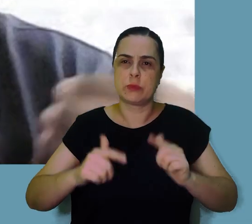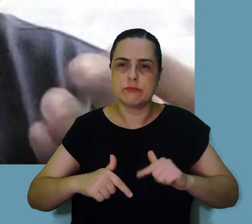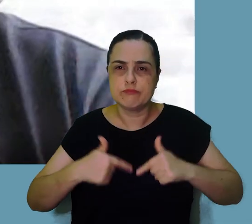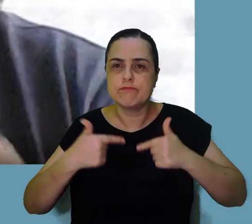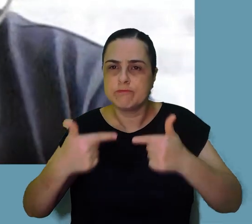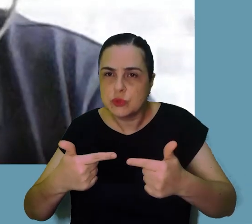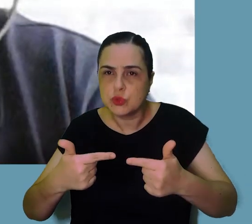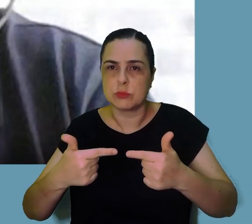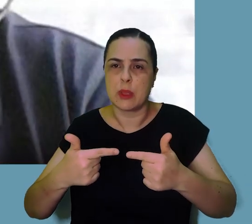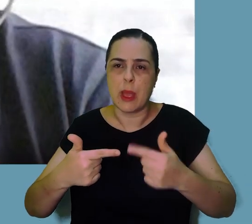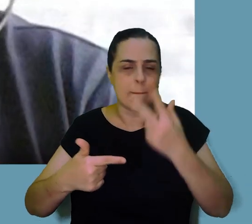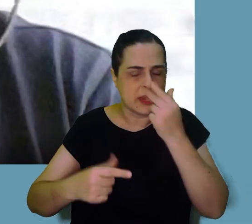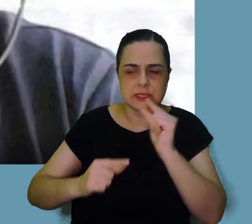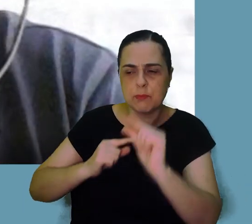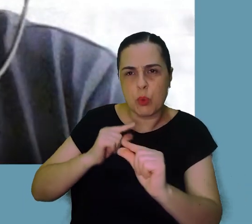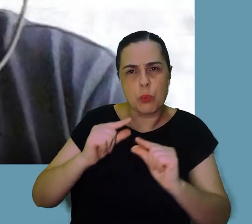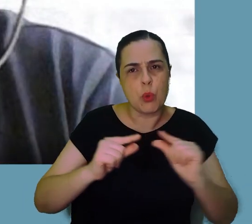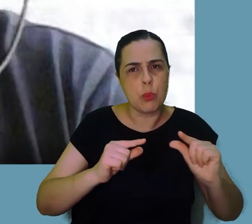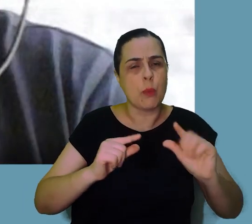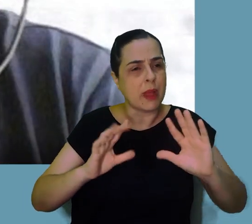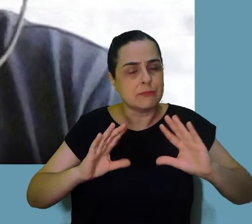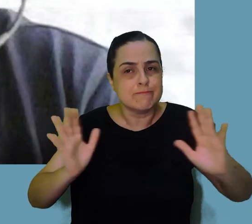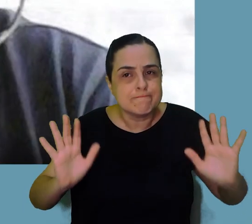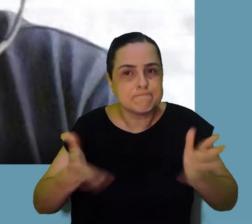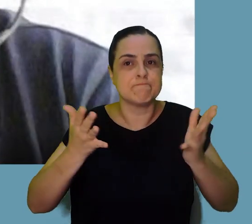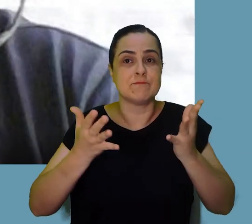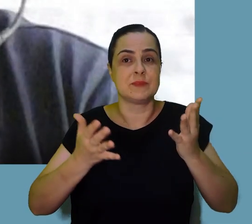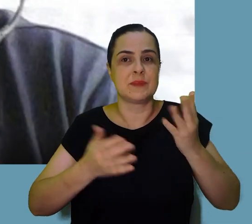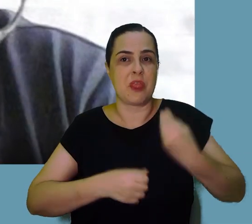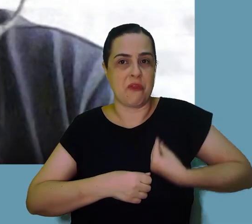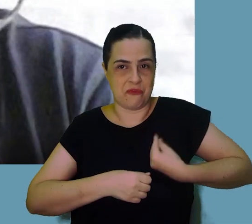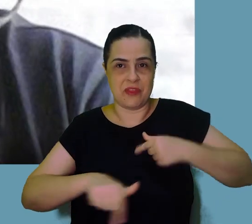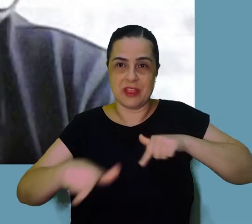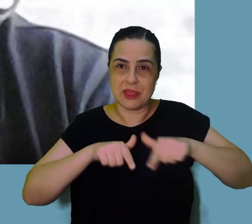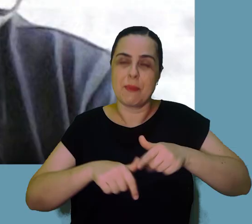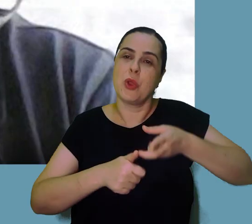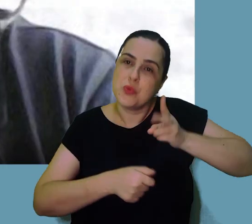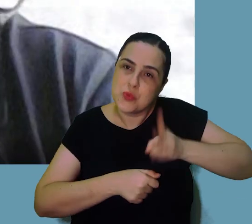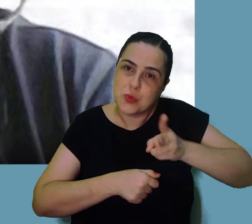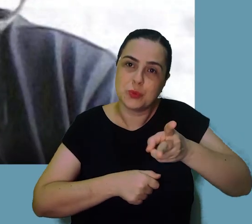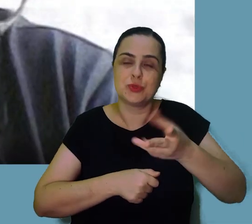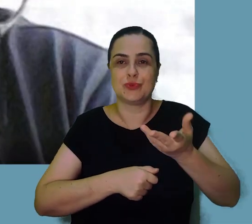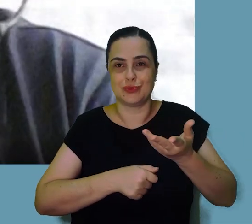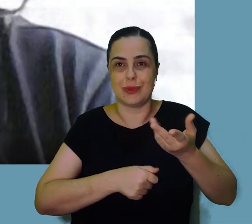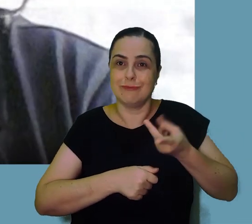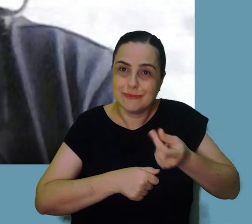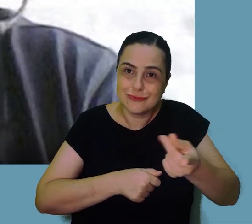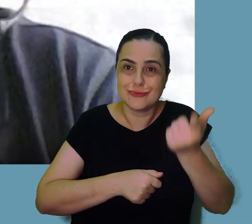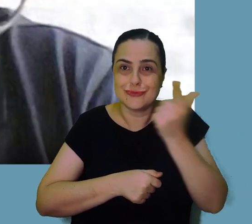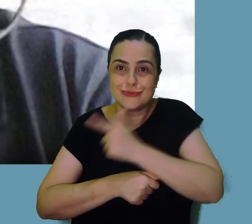iniciativas garante uma permanência no programa, porque esse é um outro ponto que poucas vezes a gente também toca,